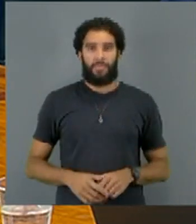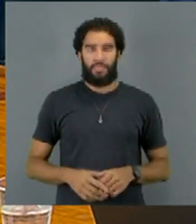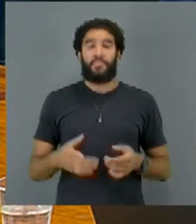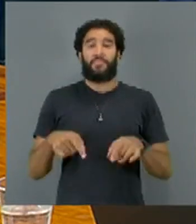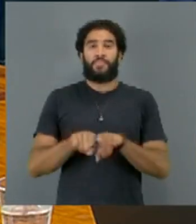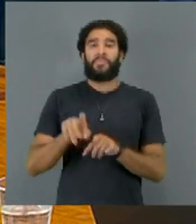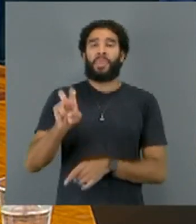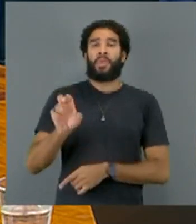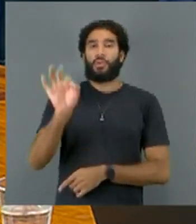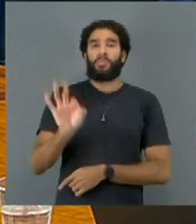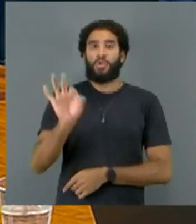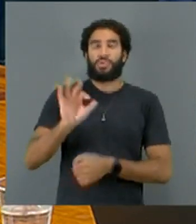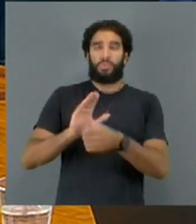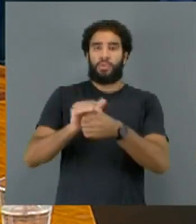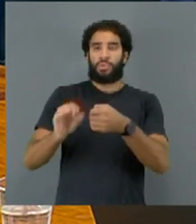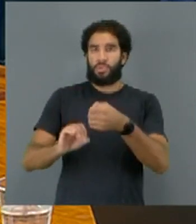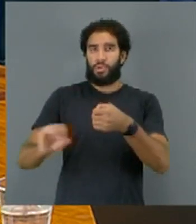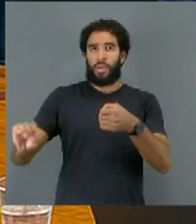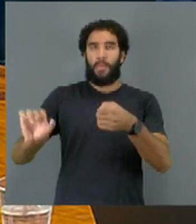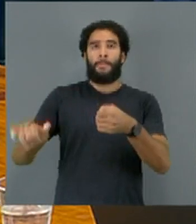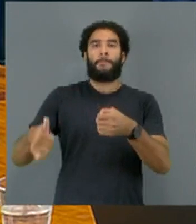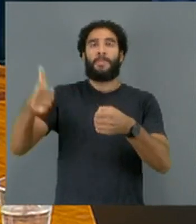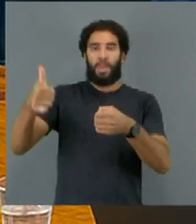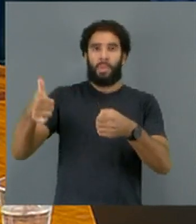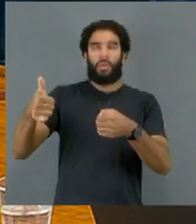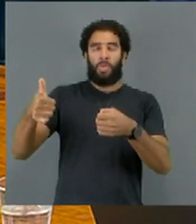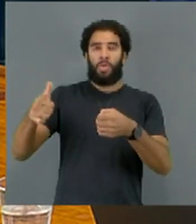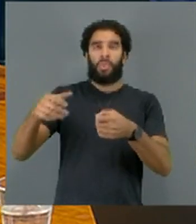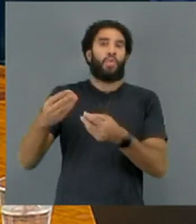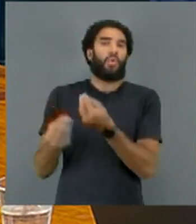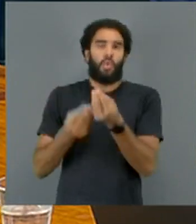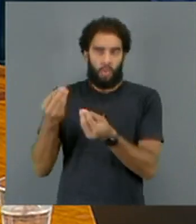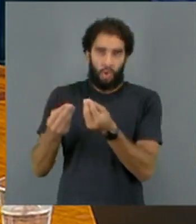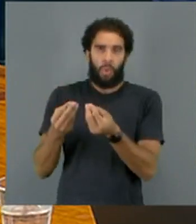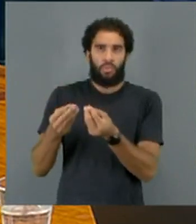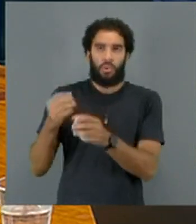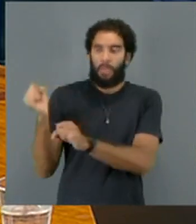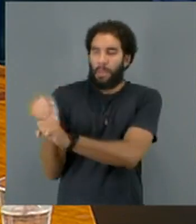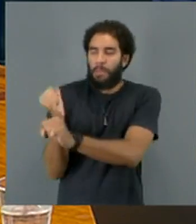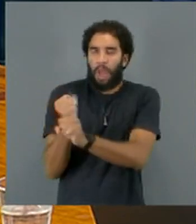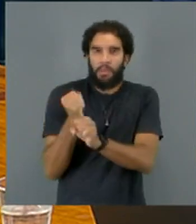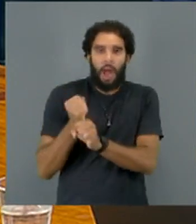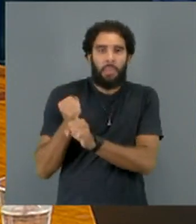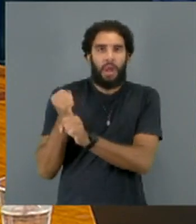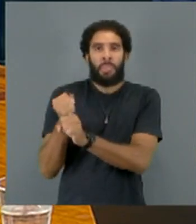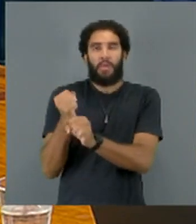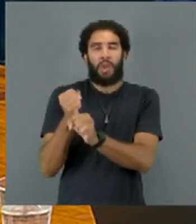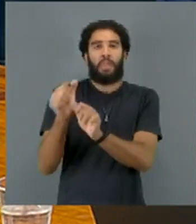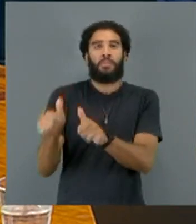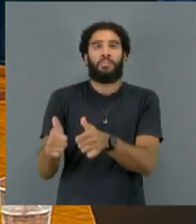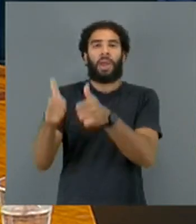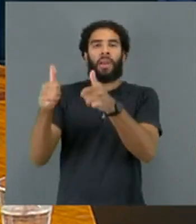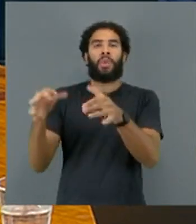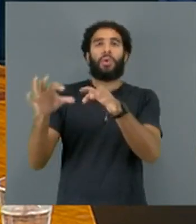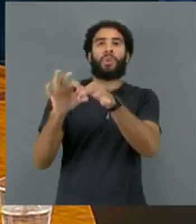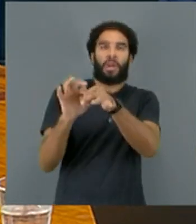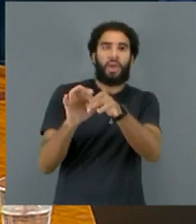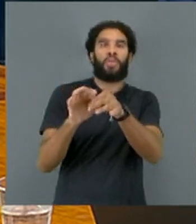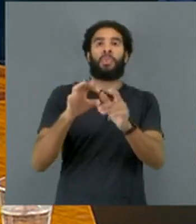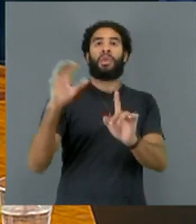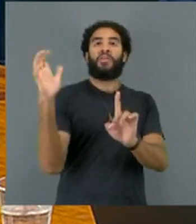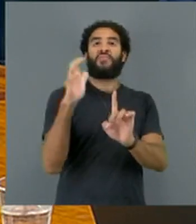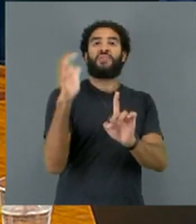rede de esgotamento sanitário urbano por meio de obras de saneamento integrado, mitigando os